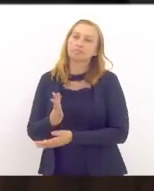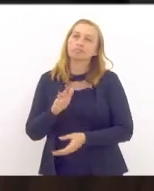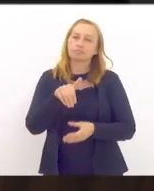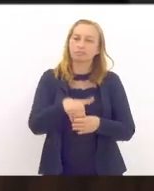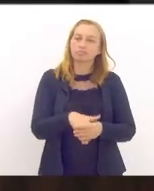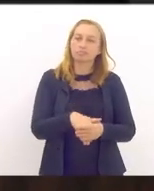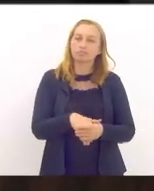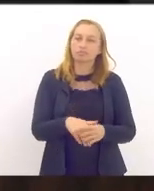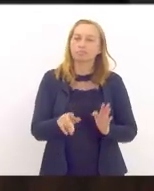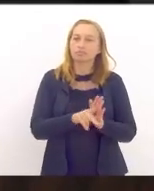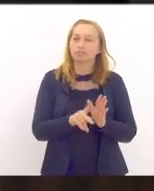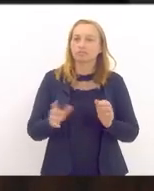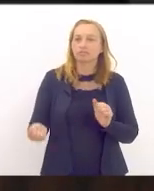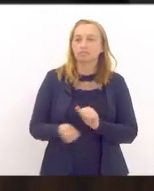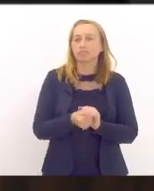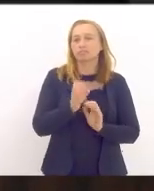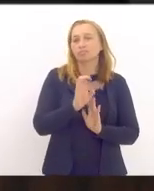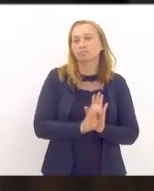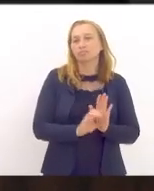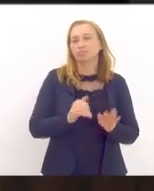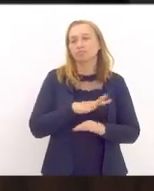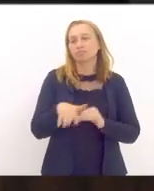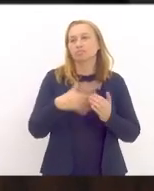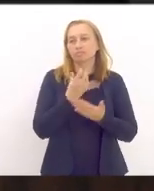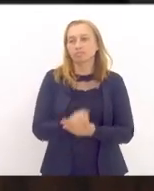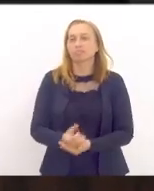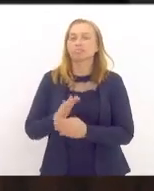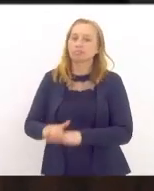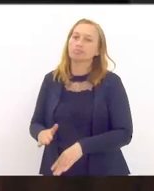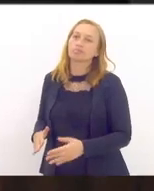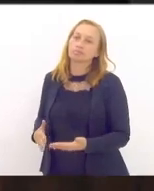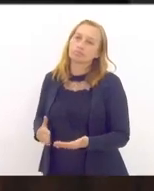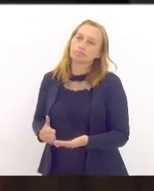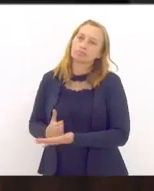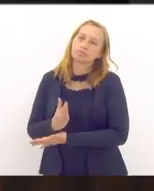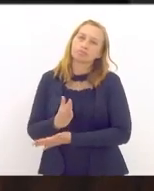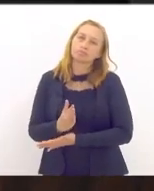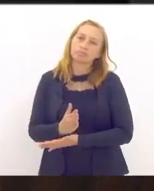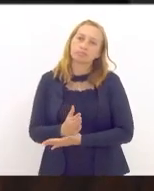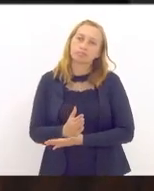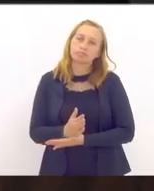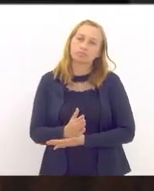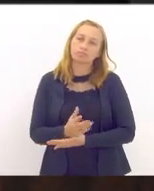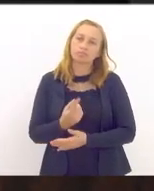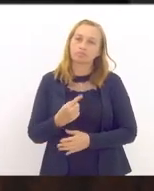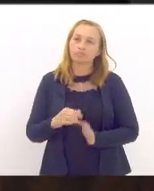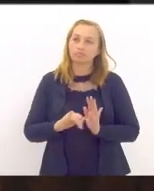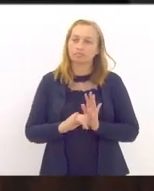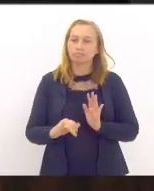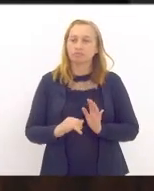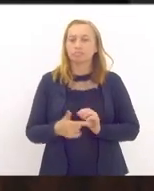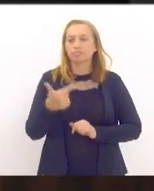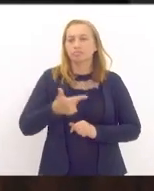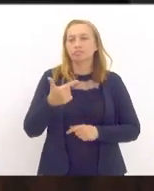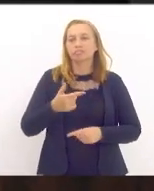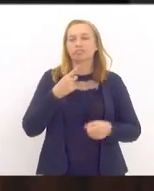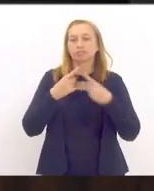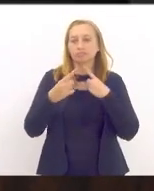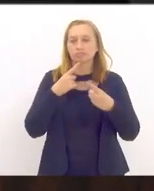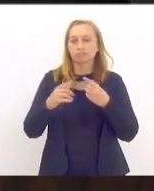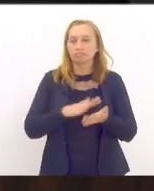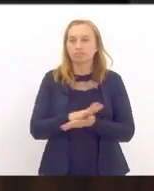votação projeto assim emendados permaneça Como estão aprovado vai a redação do vencido para cima da discussão